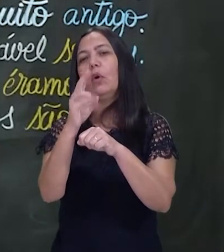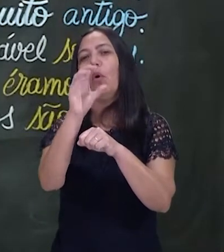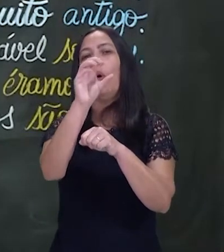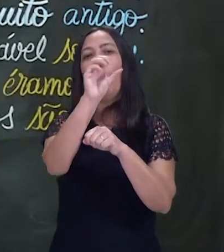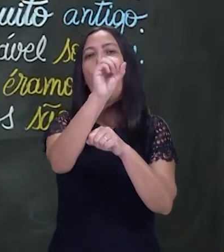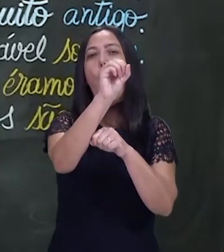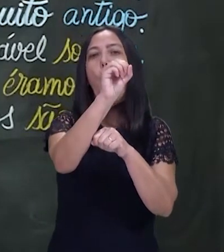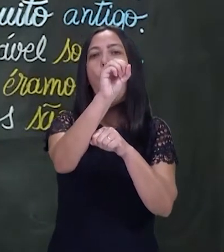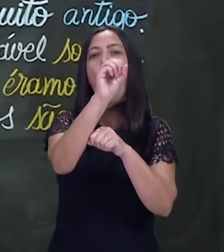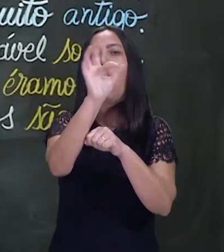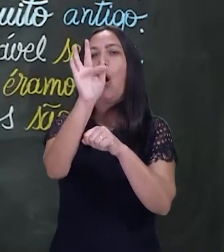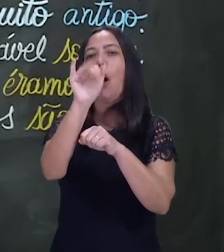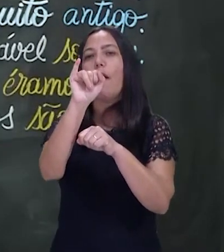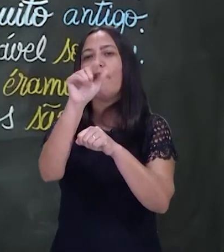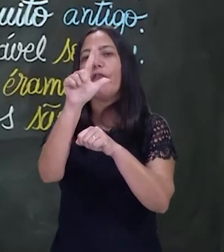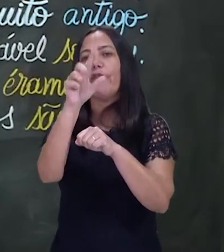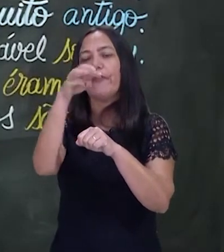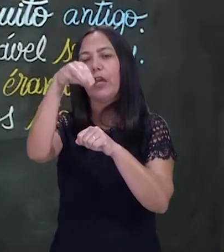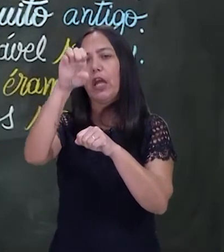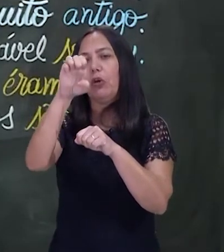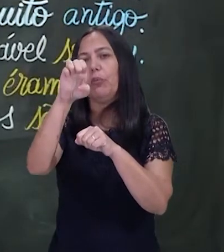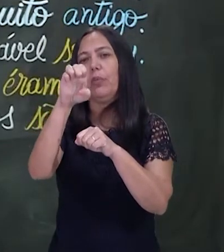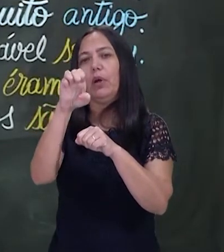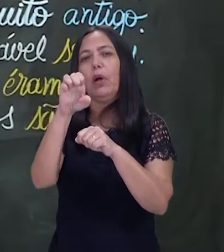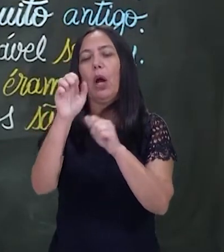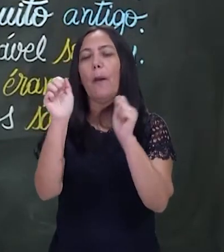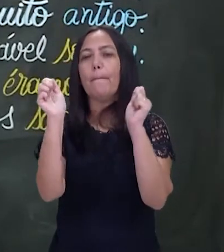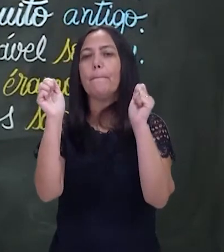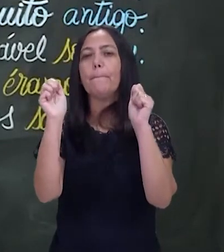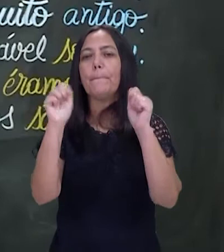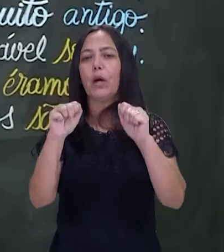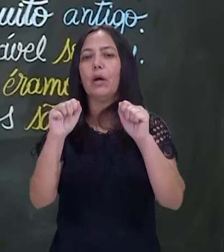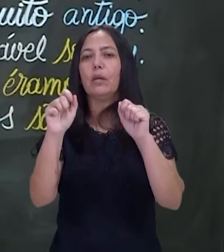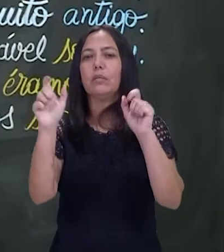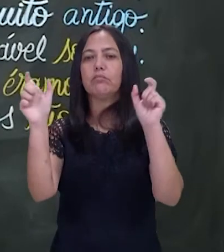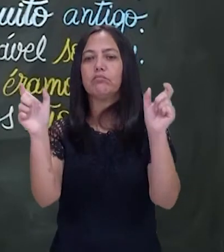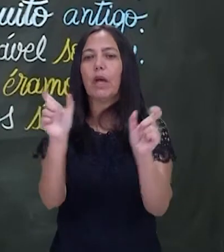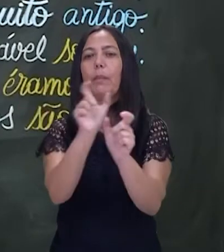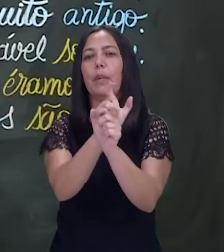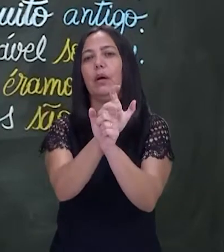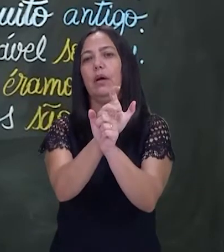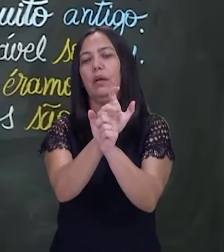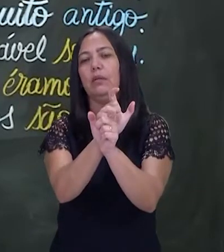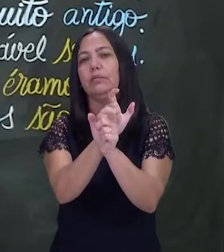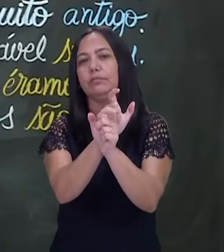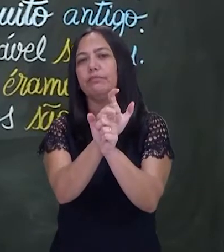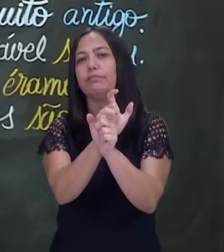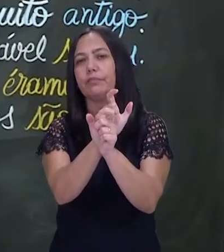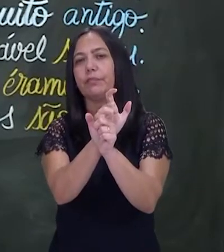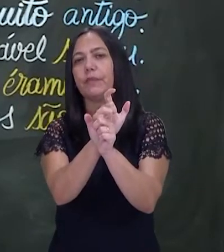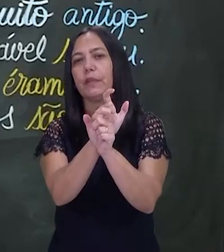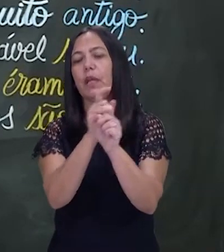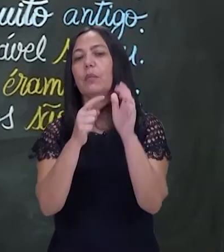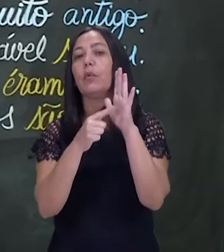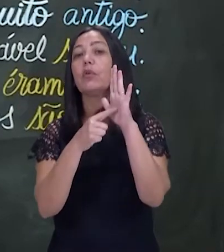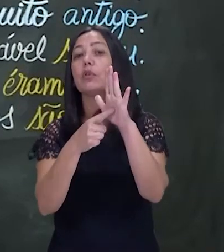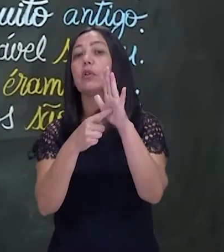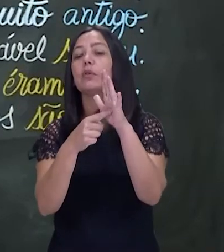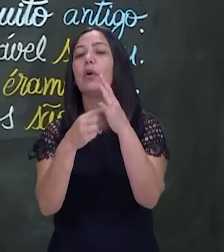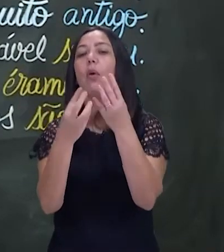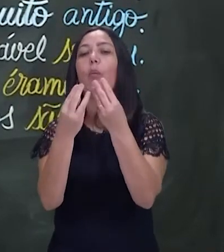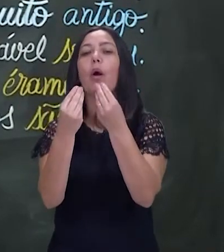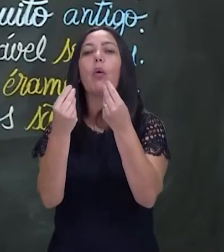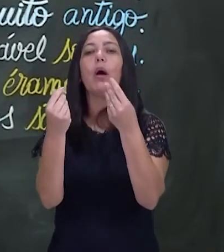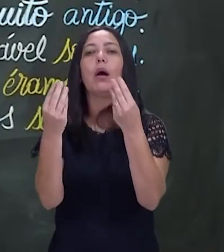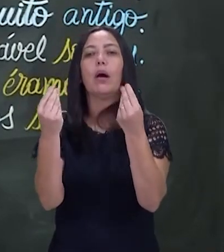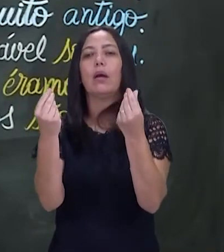essa substituição pelo pronome o, esse elemento que foi substituído representa, em minha oração, o predicativo